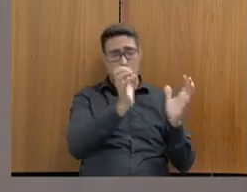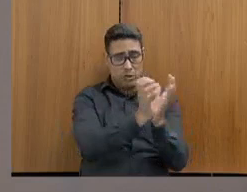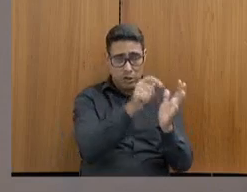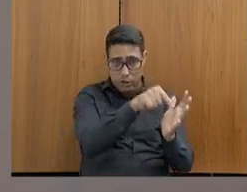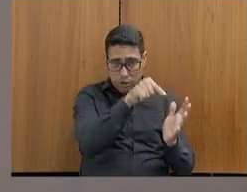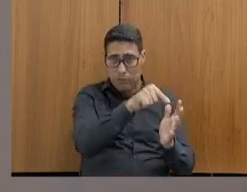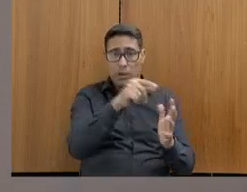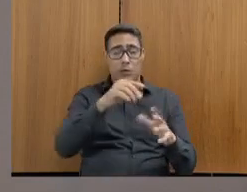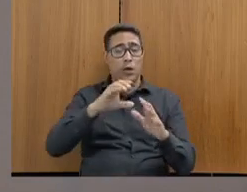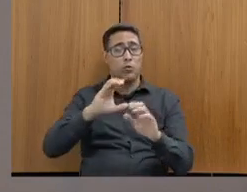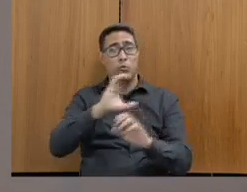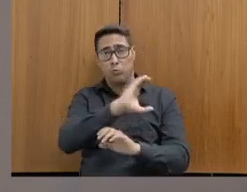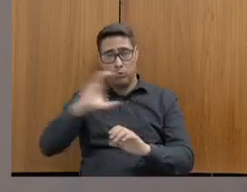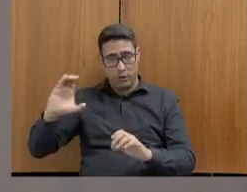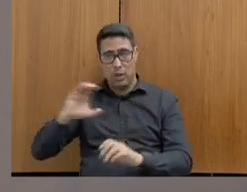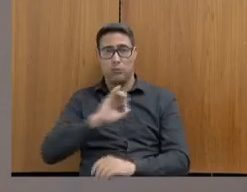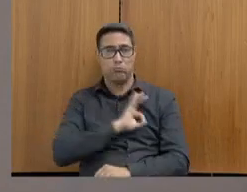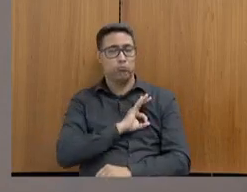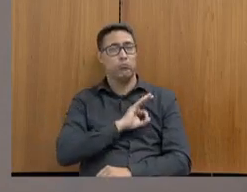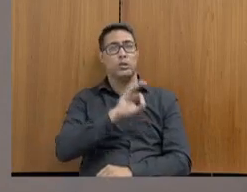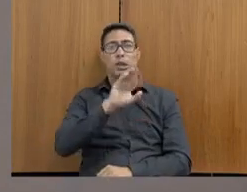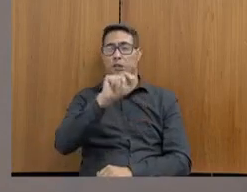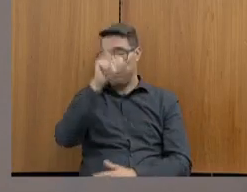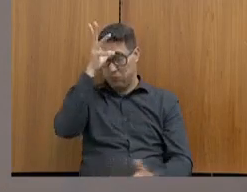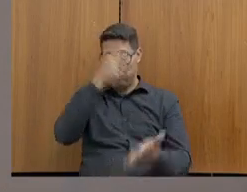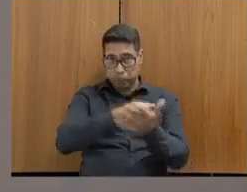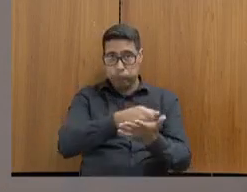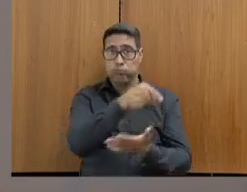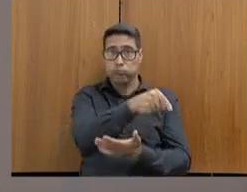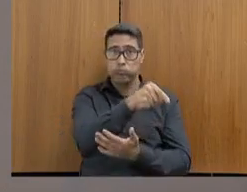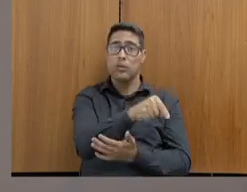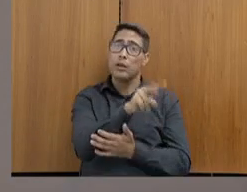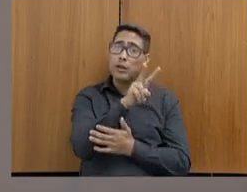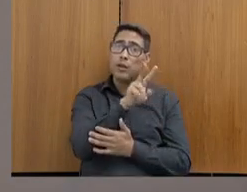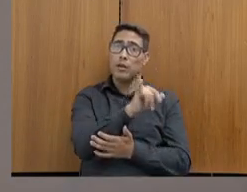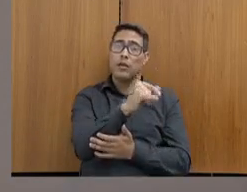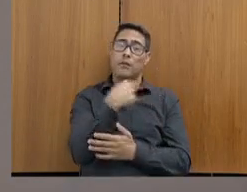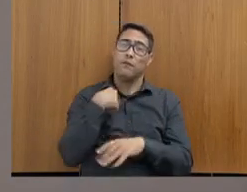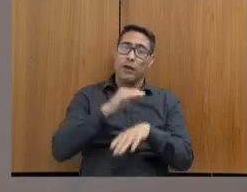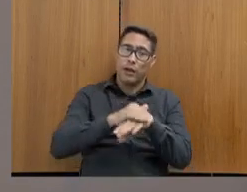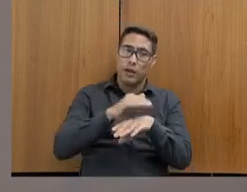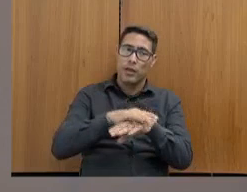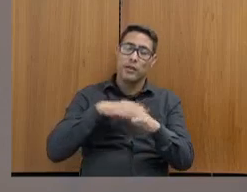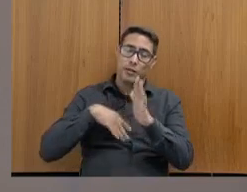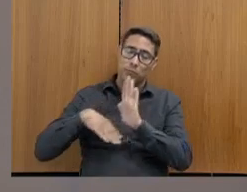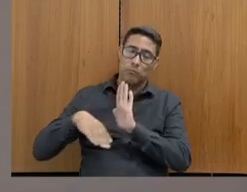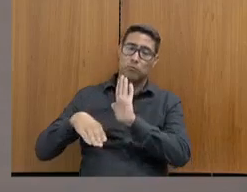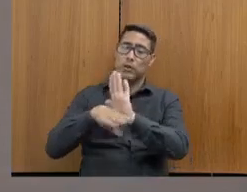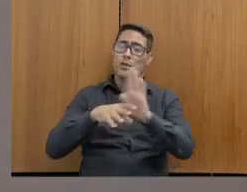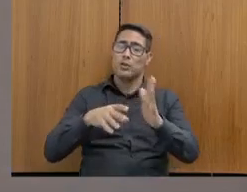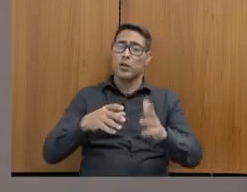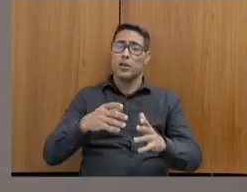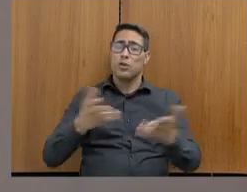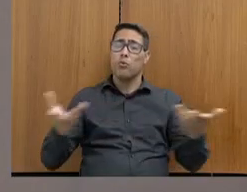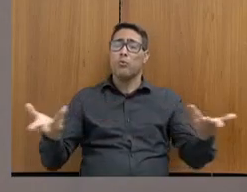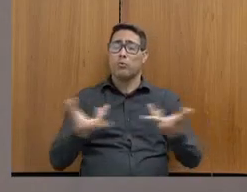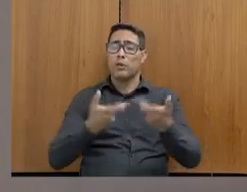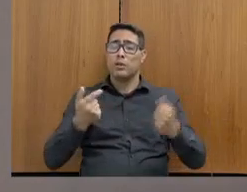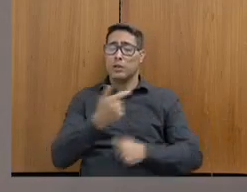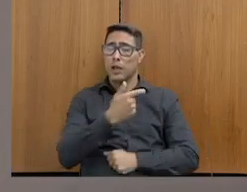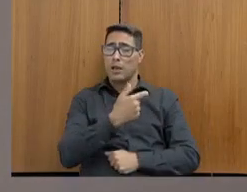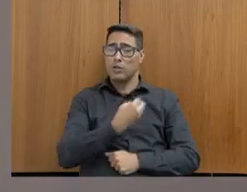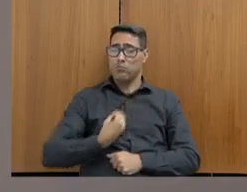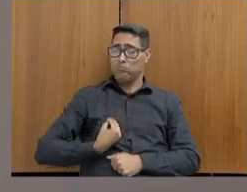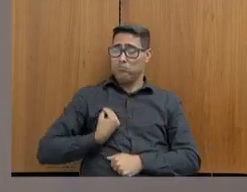da Polícia Civil é com sistema de Promoção e reparação da Saúde física mental e qualidade de vida e valorização profissional dos servidores